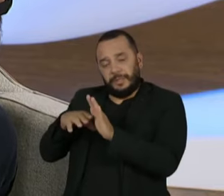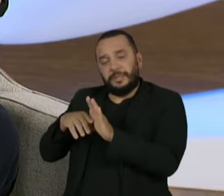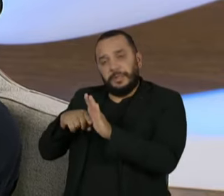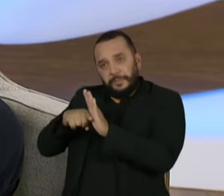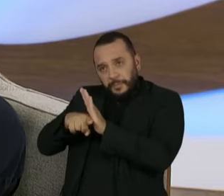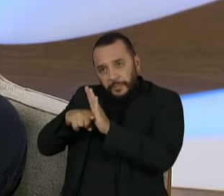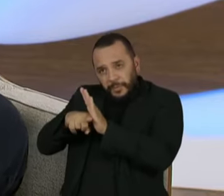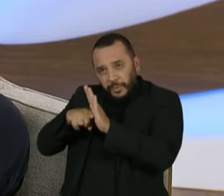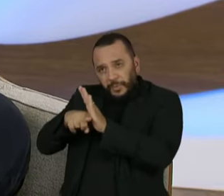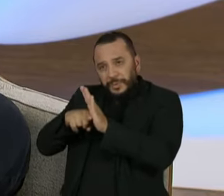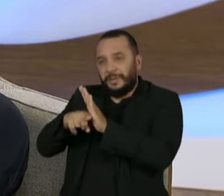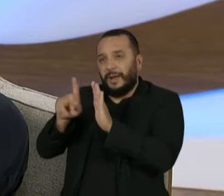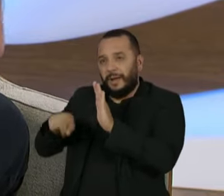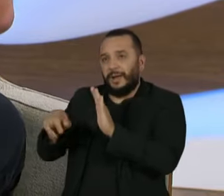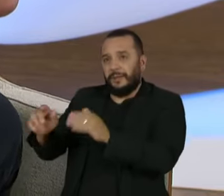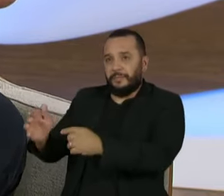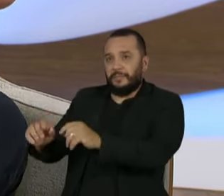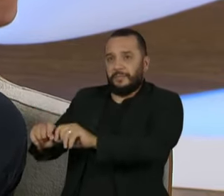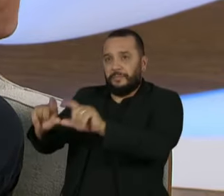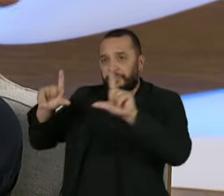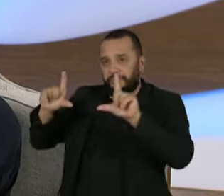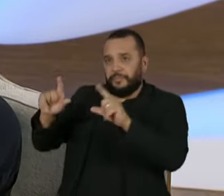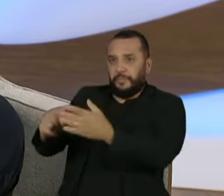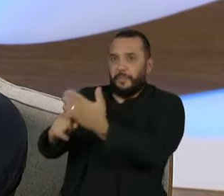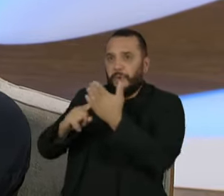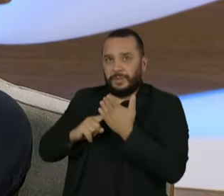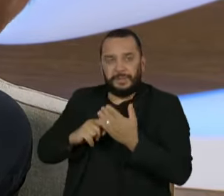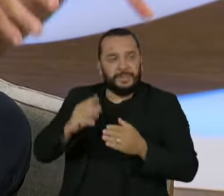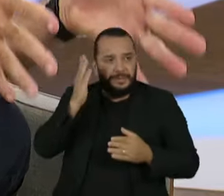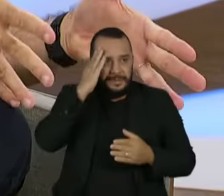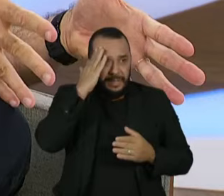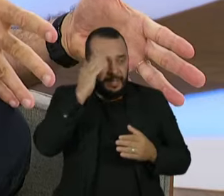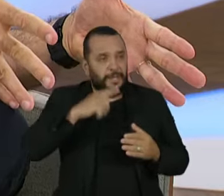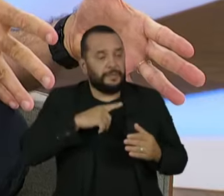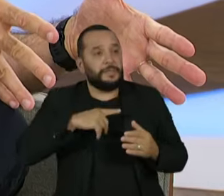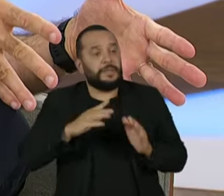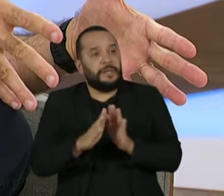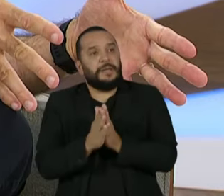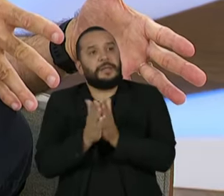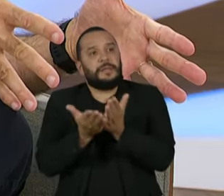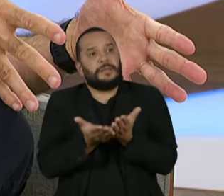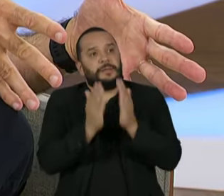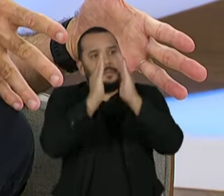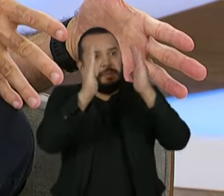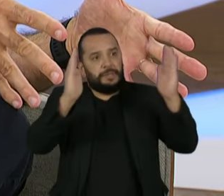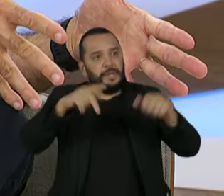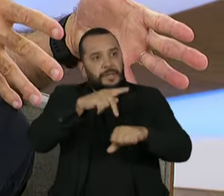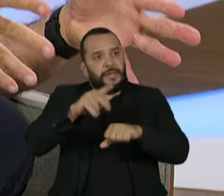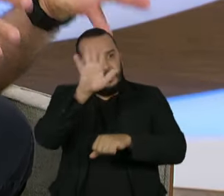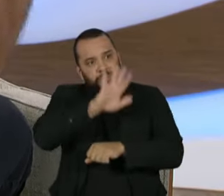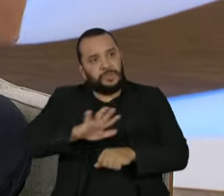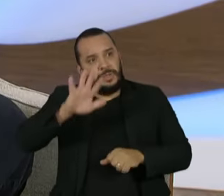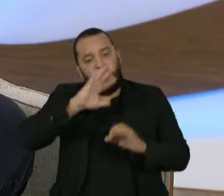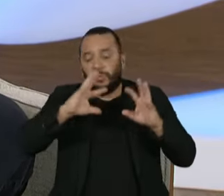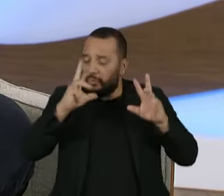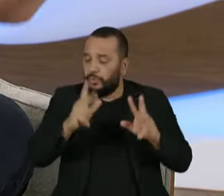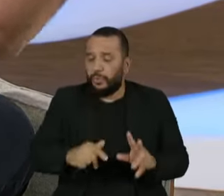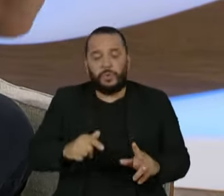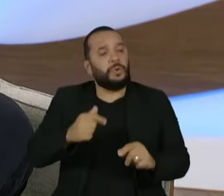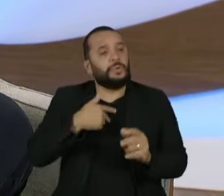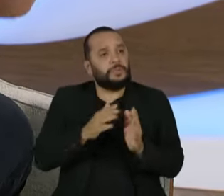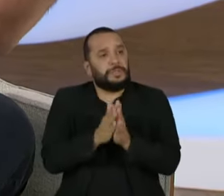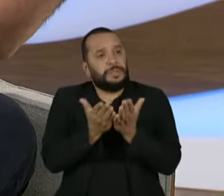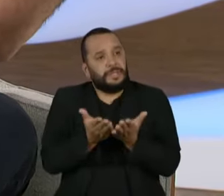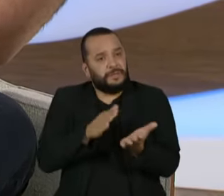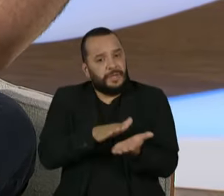olhar lá pelo começo da internet a Biblioteca Nacional vai ter todos os livros publicados no Brasil Seria massa se fosse assim né você tem tudo